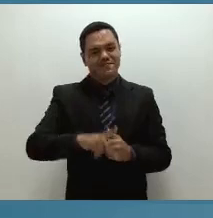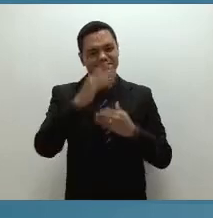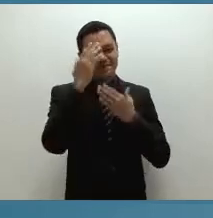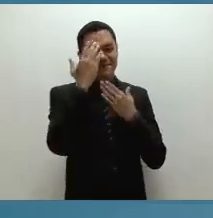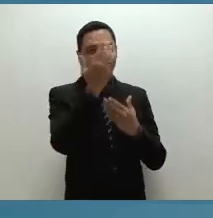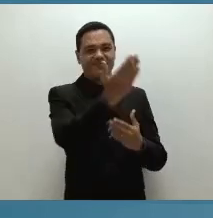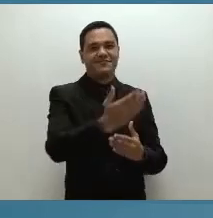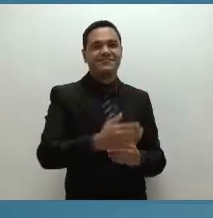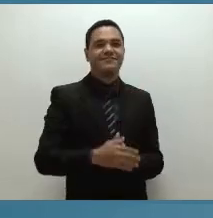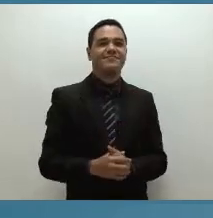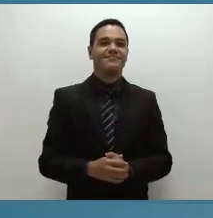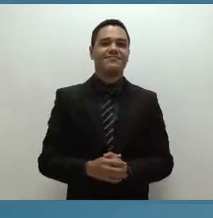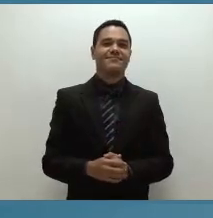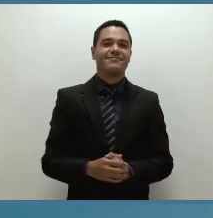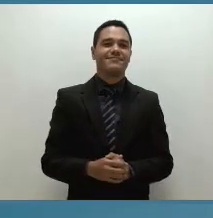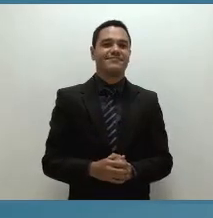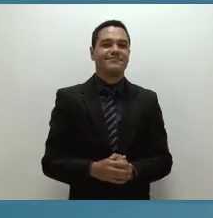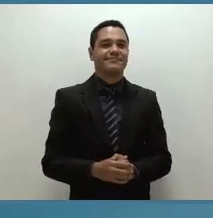obrigado.